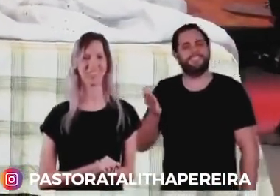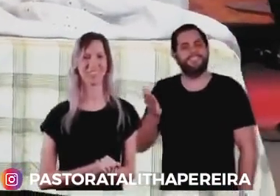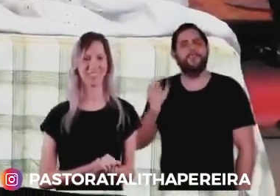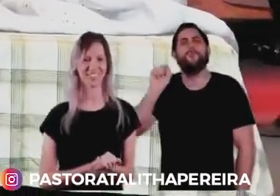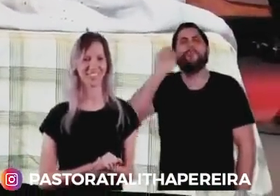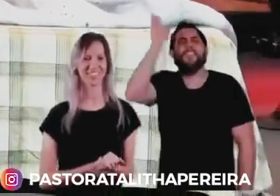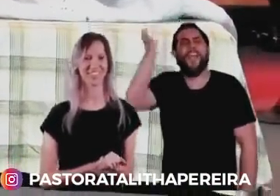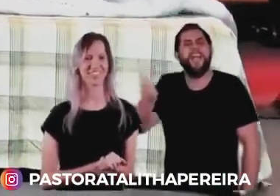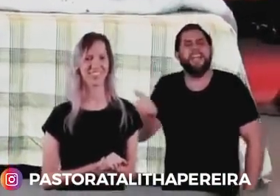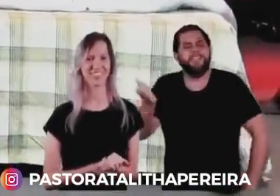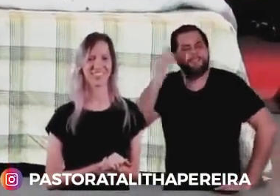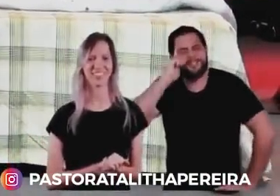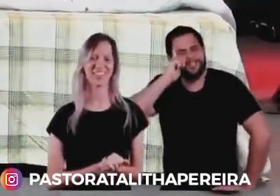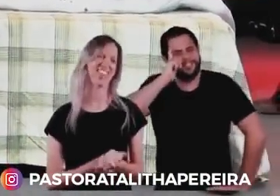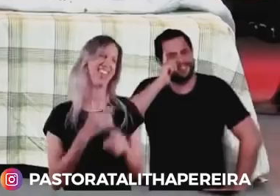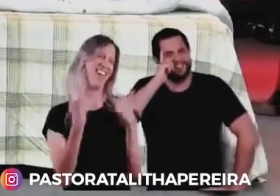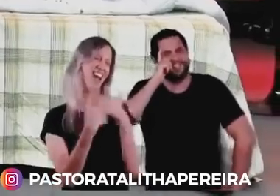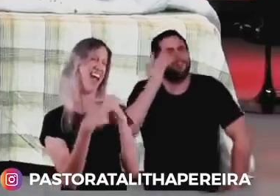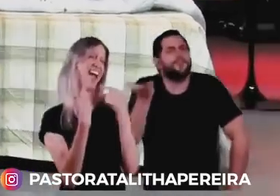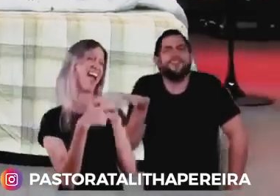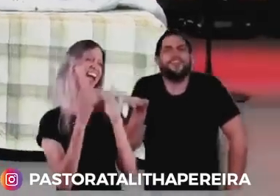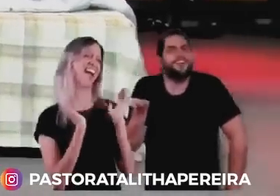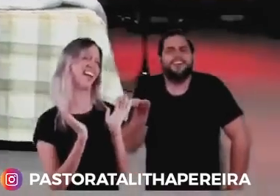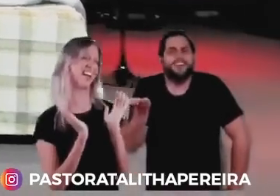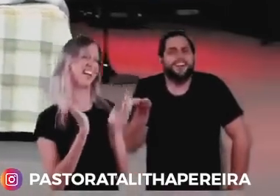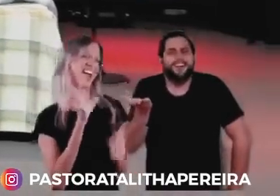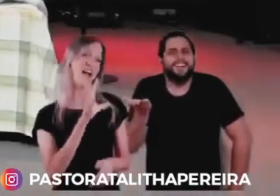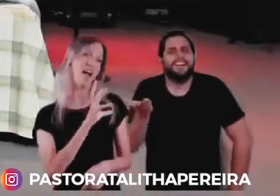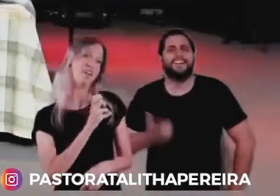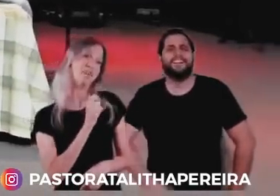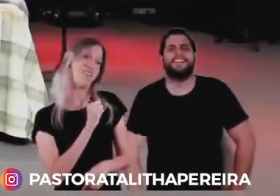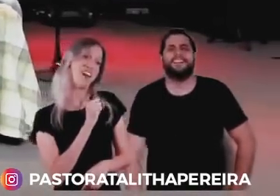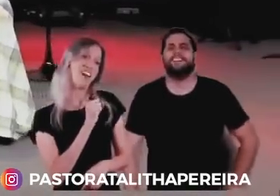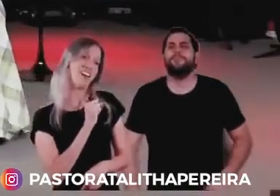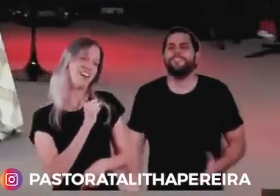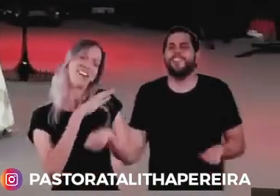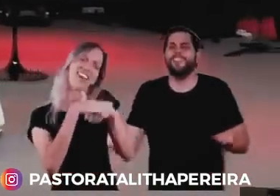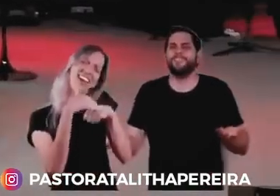Gente, o que é isso? Gente. Amor, não.